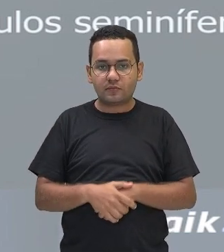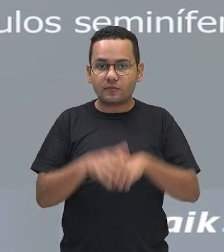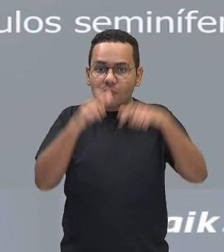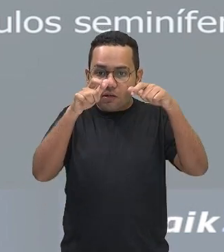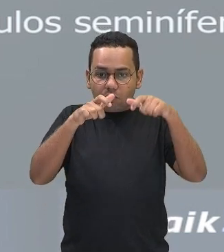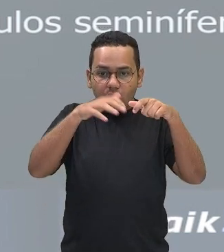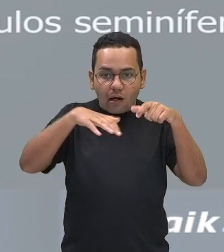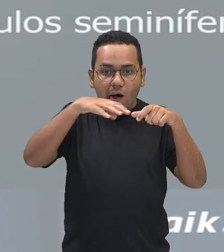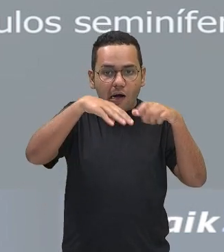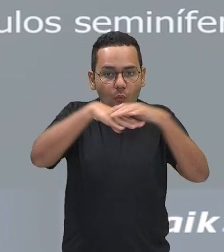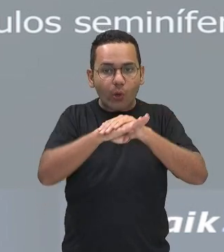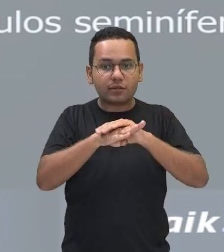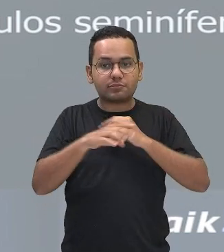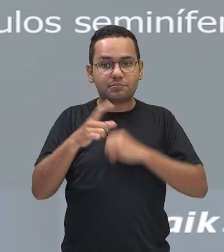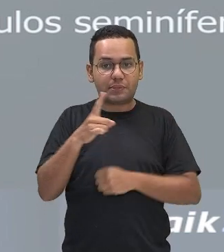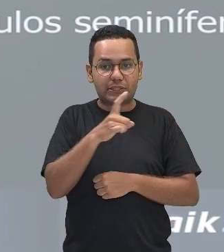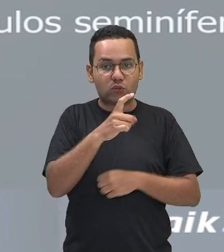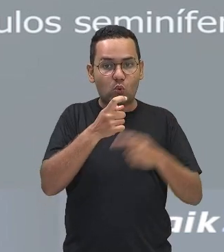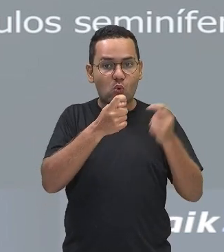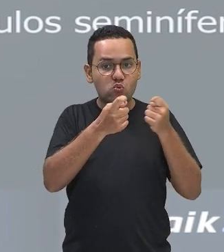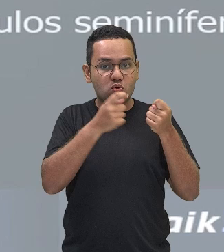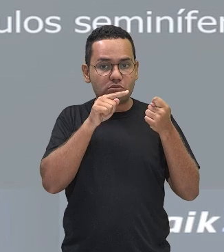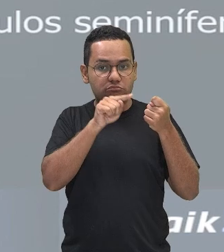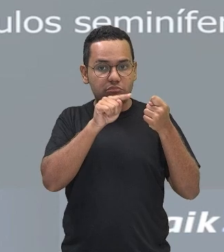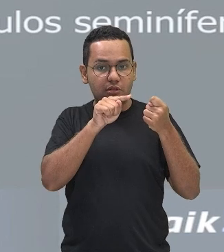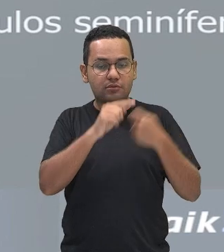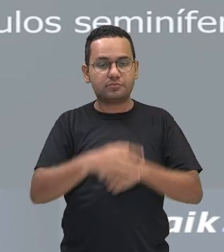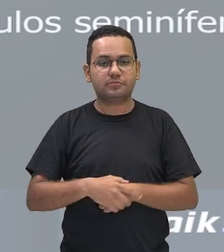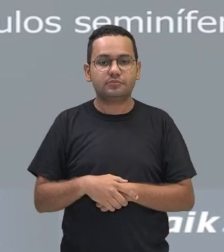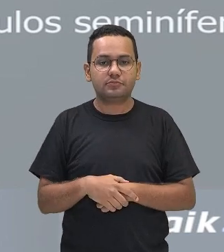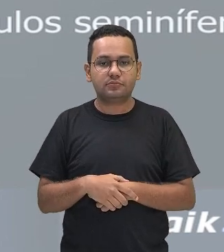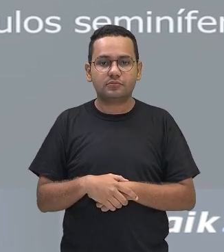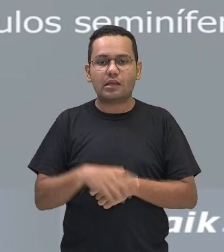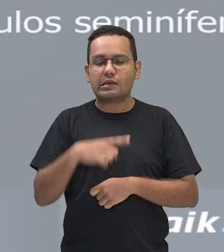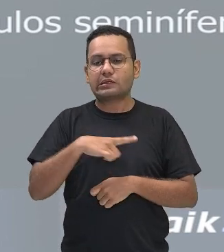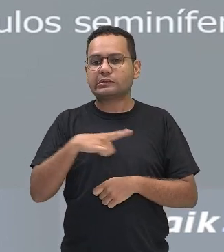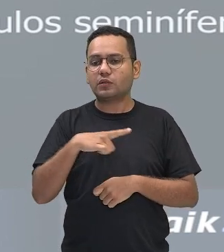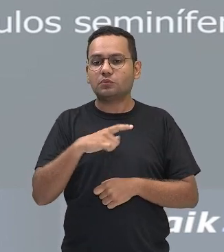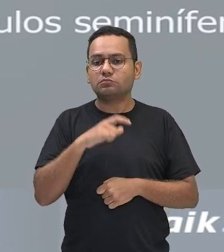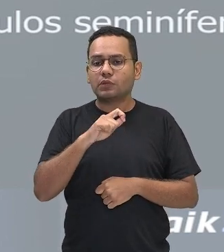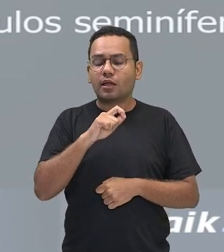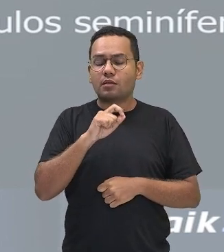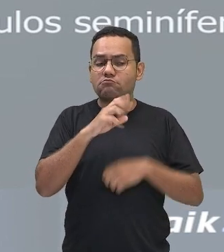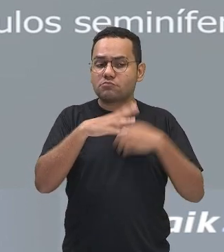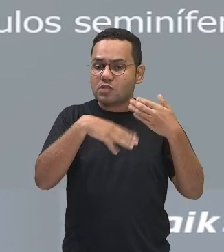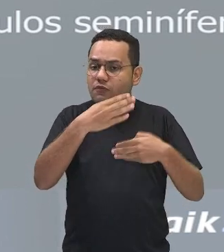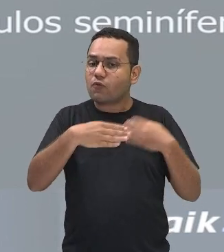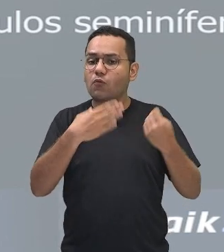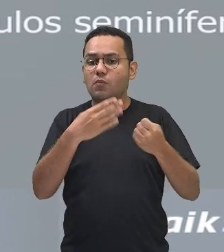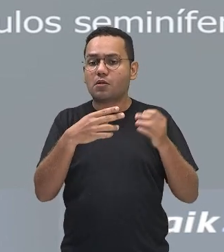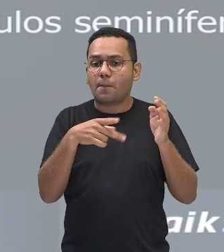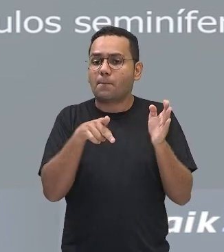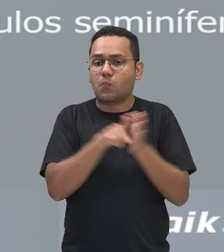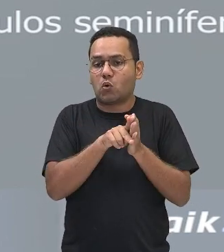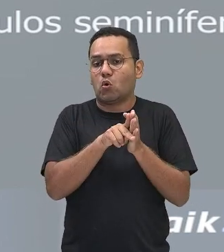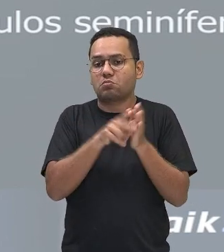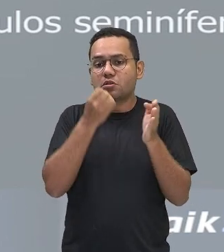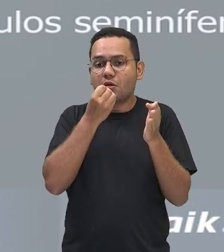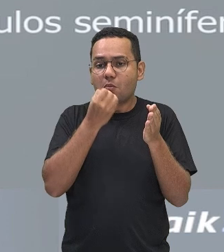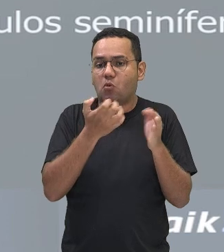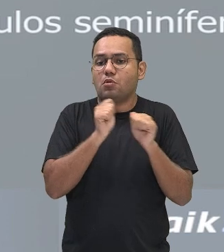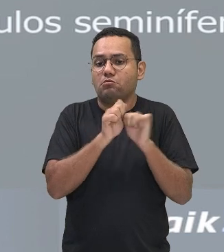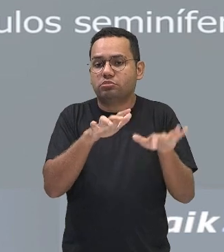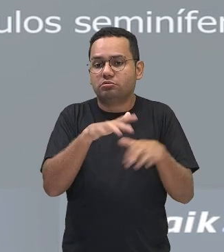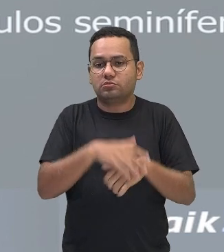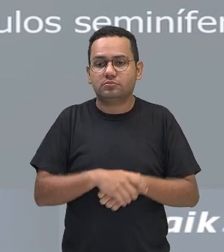ficarão armazenados e vão completar a sua maturação, o seu amadurecimento, certo? E